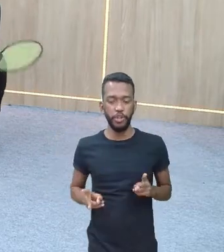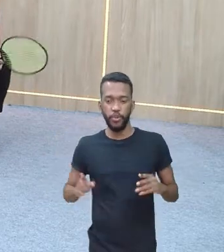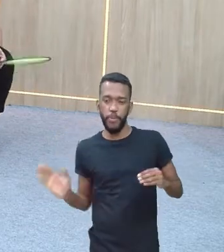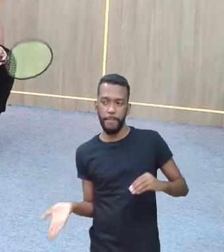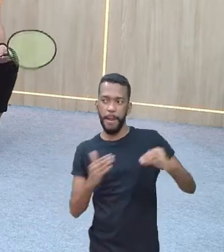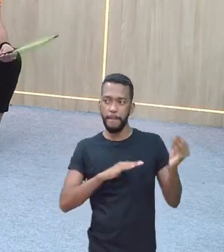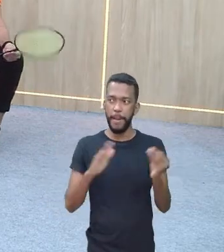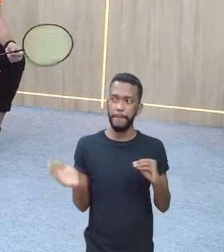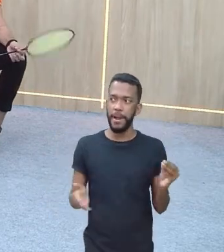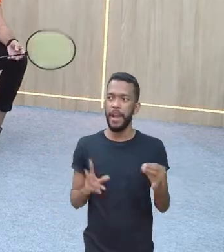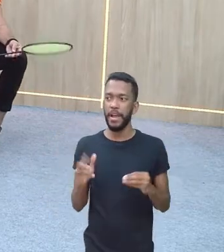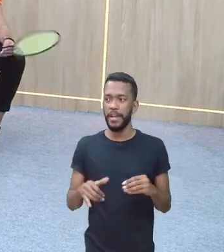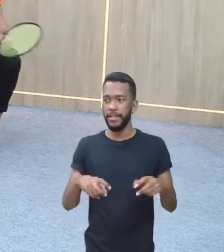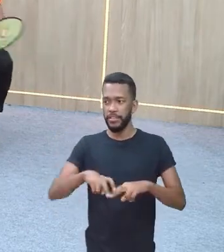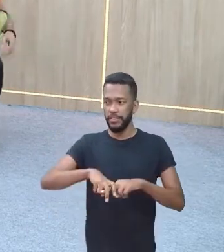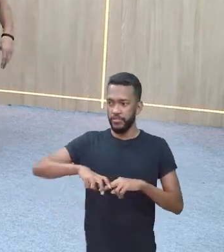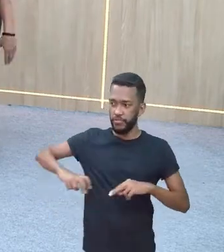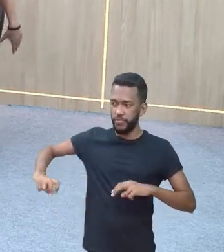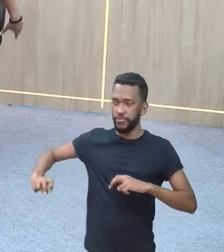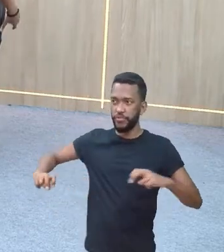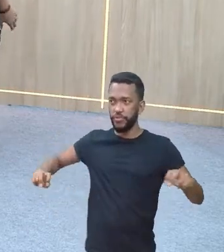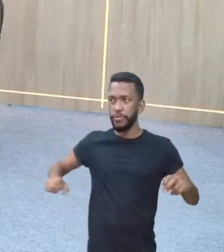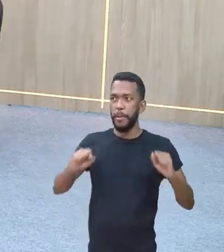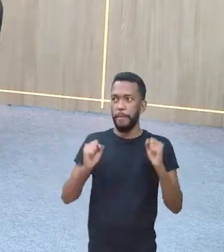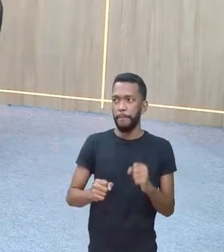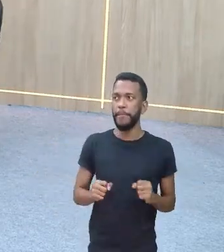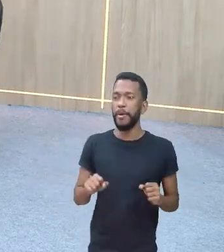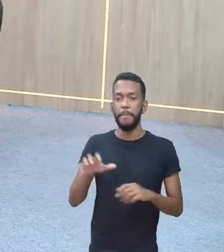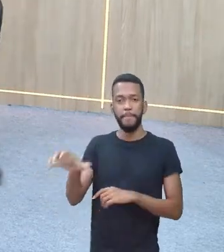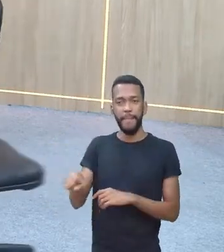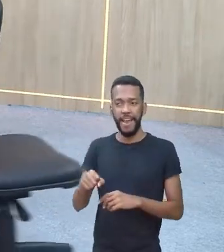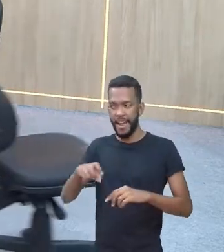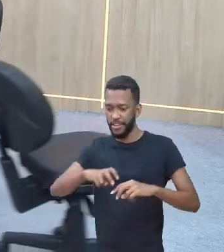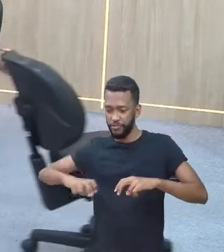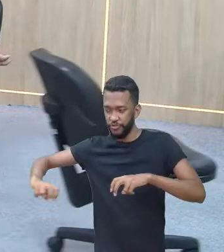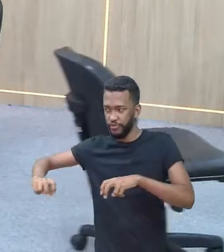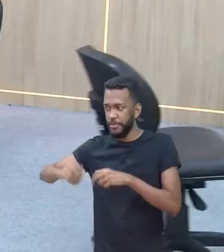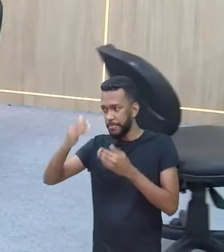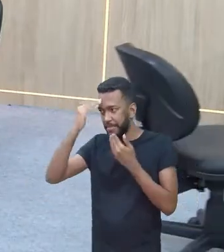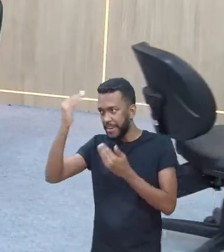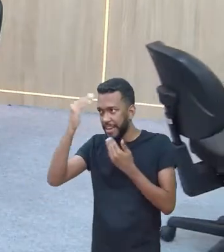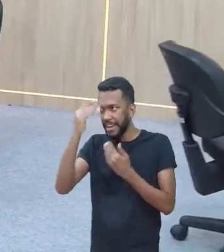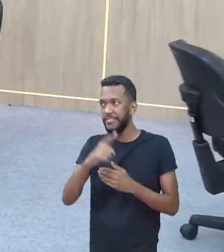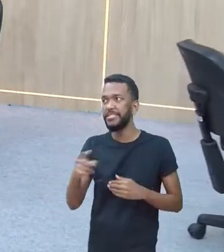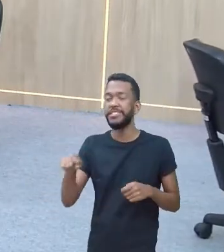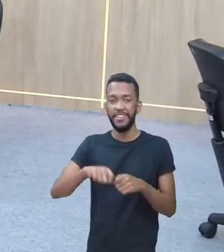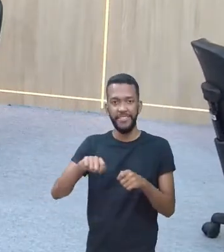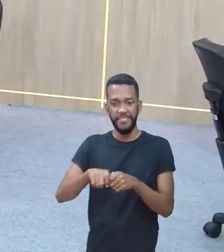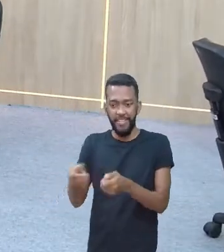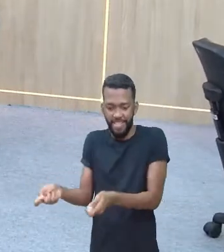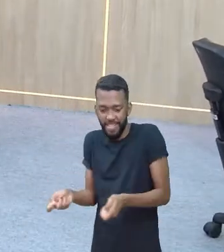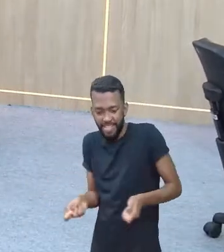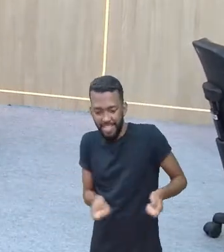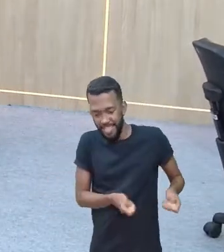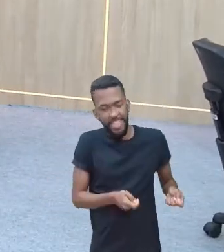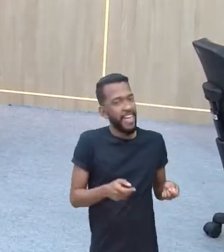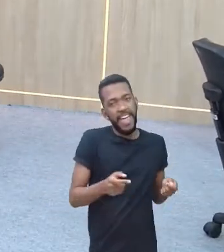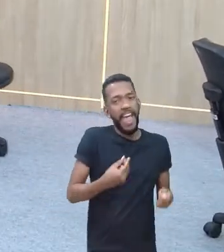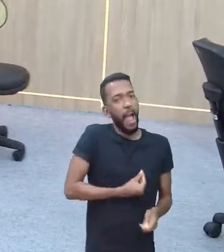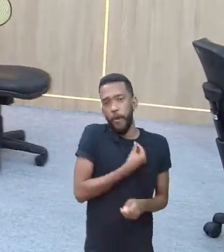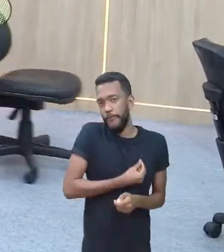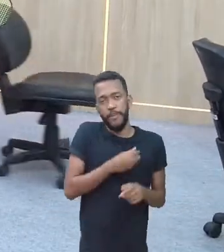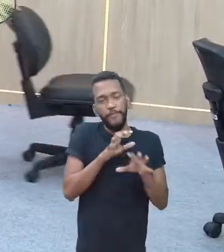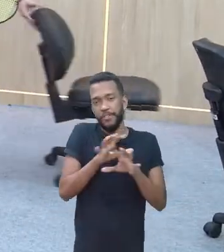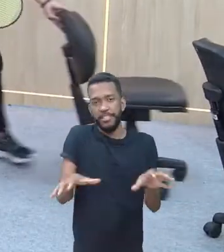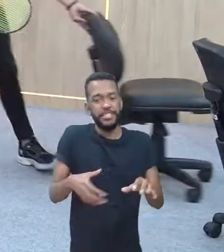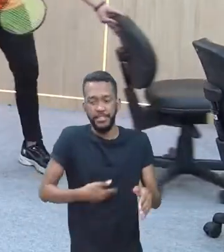jogando. Isso. Vou até tirar a cadeirinha. Bia, você pode vir pegar sua cadeira, viu? Obrigado, viu? Vocês viram que eu passei ali com tudo, né? É isso, é ao vivo, a gente vai fazendo